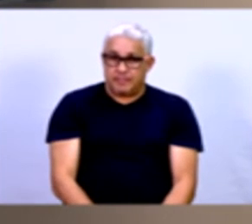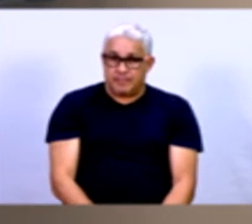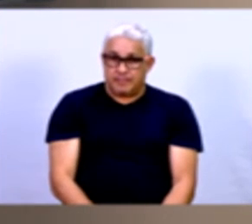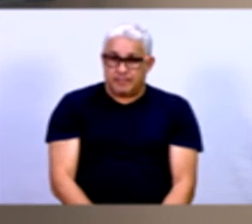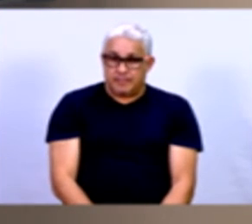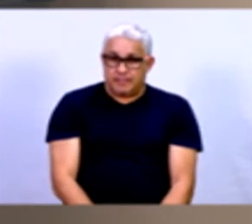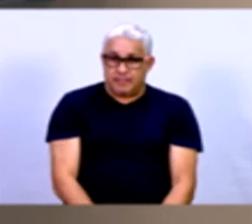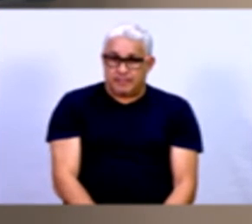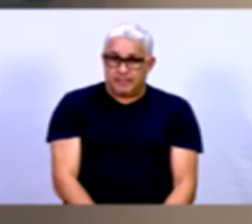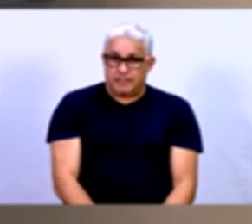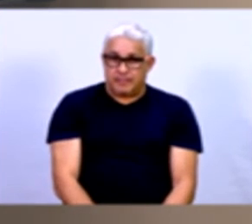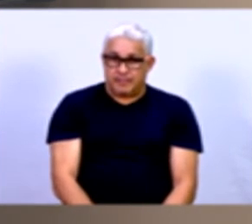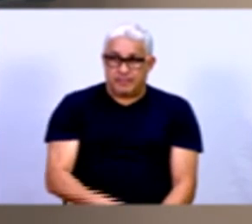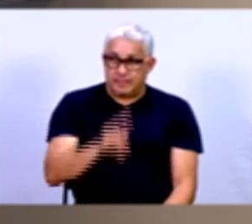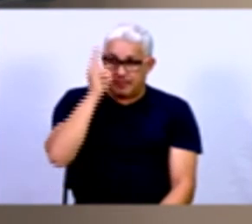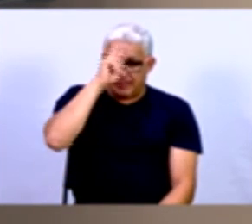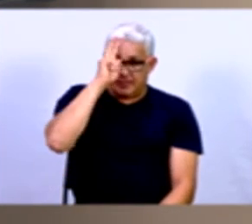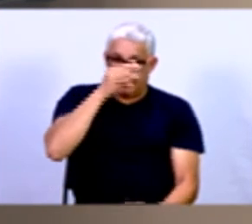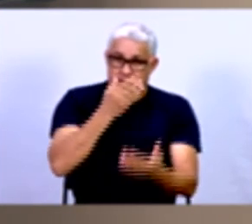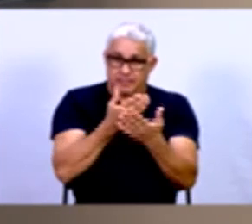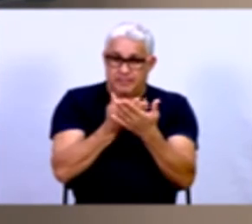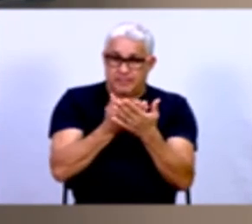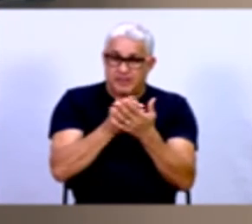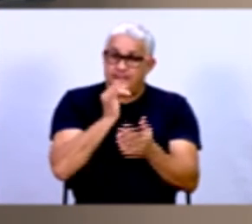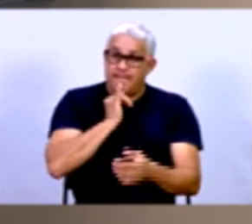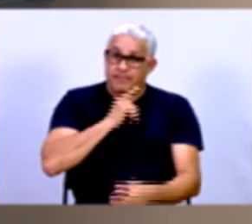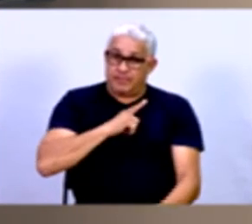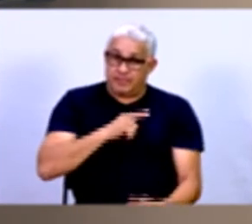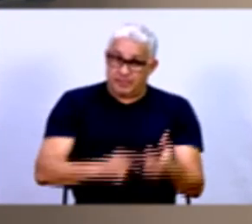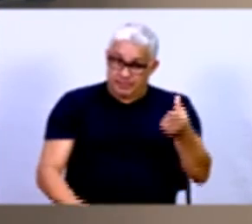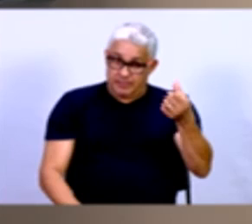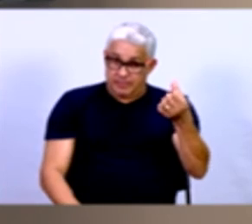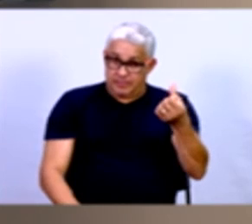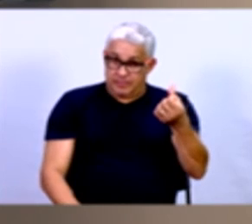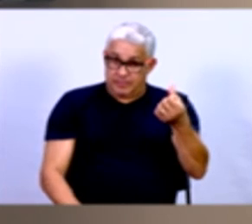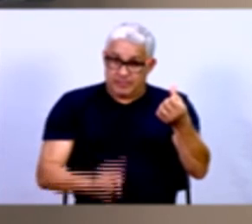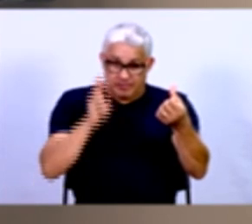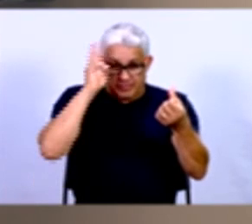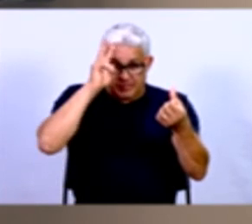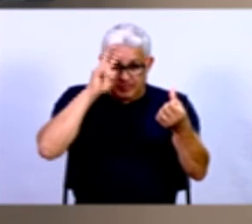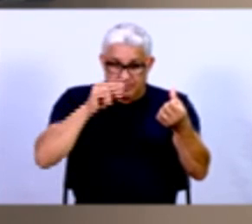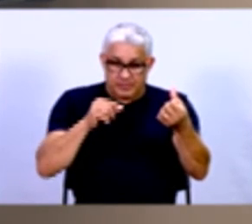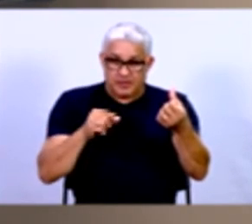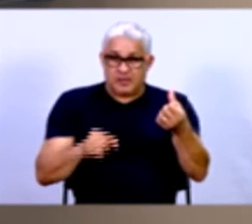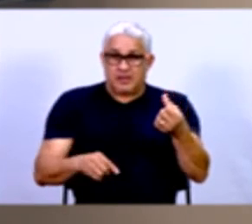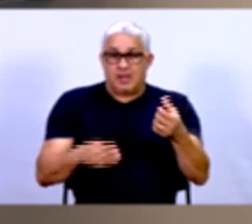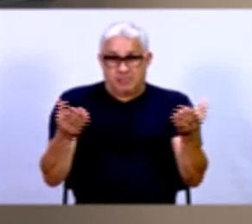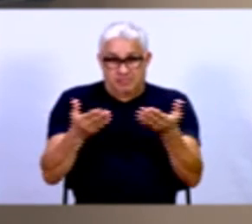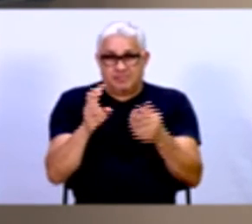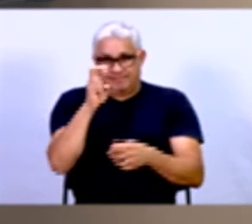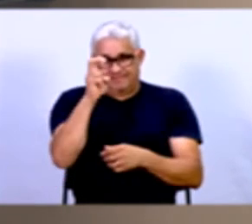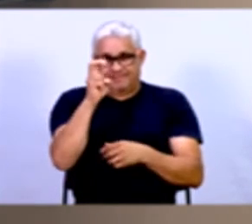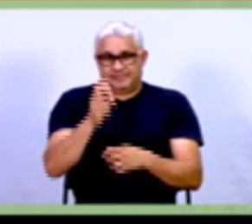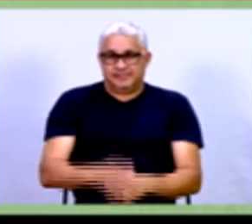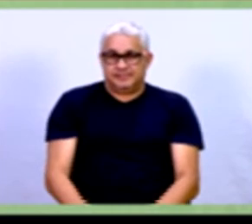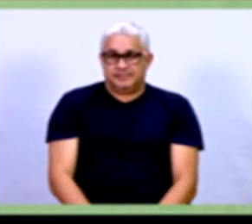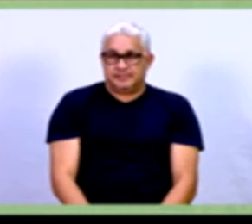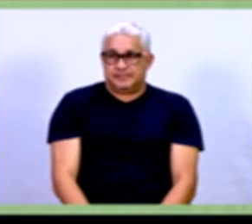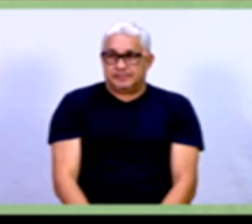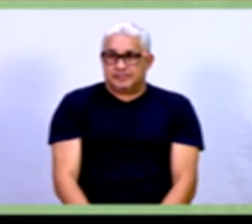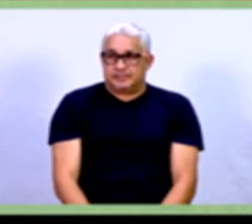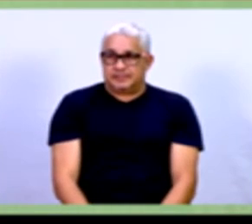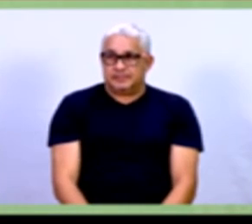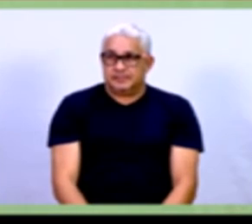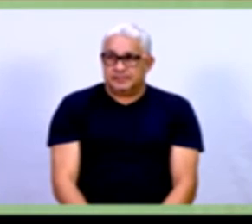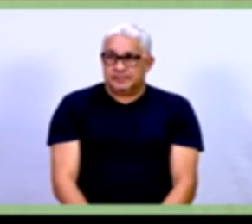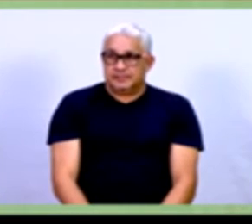de classes. Lembra que na nossa aula, o nosso exemplo tinha 6? Esse aqui vai ter 5, tá? A